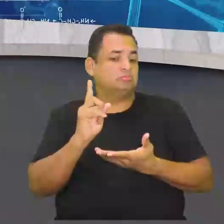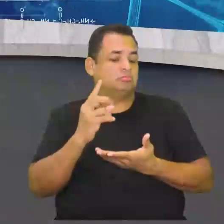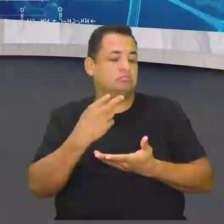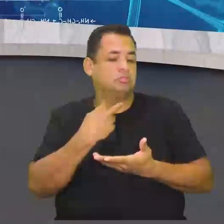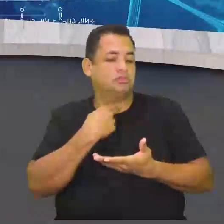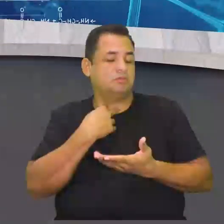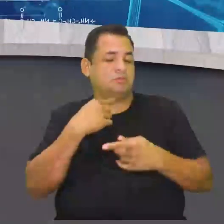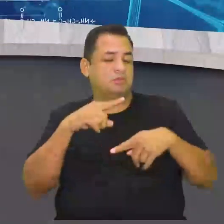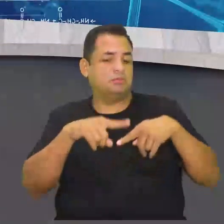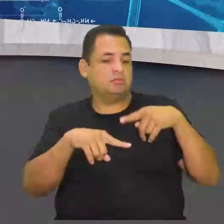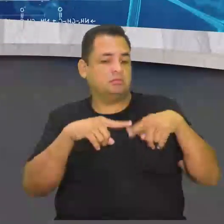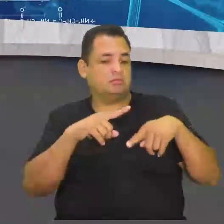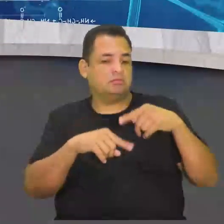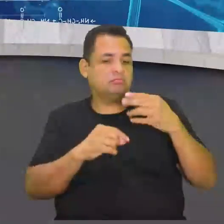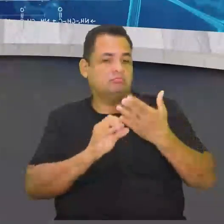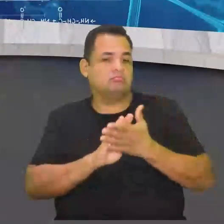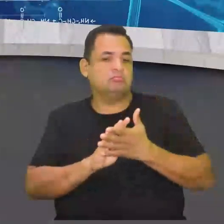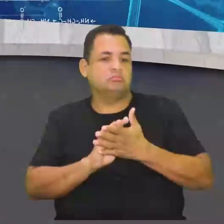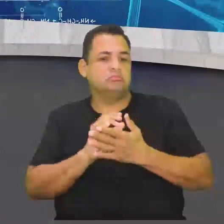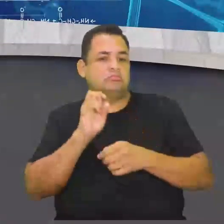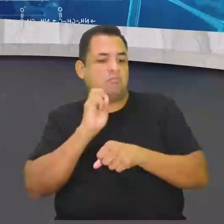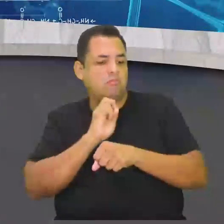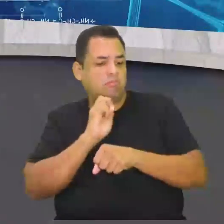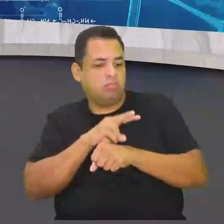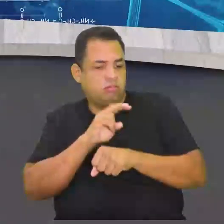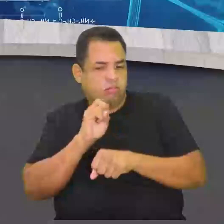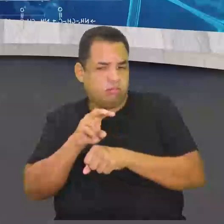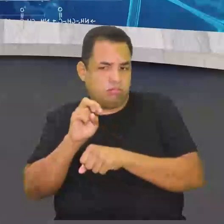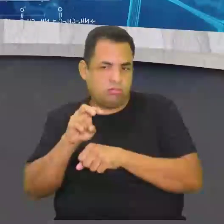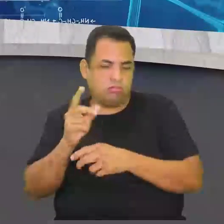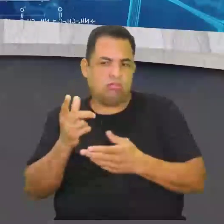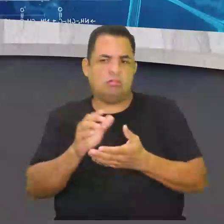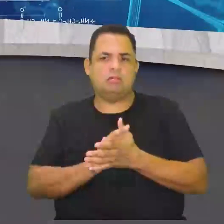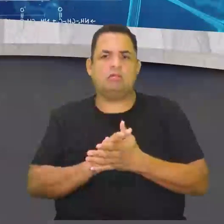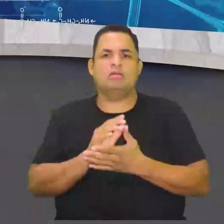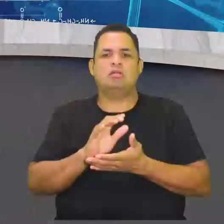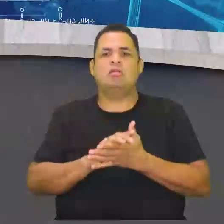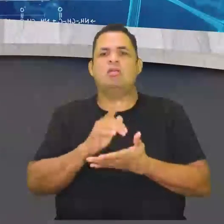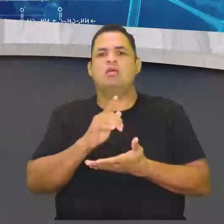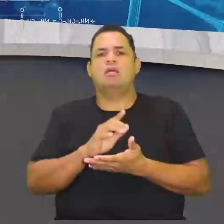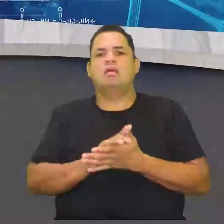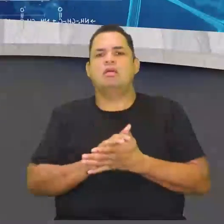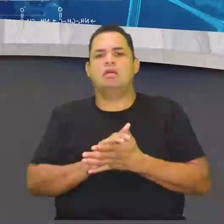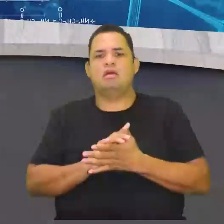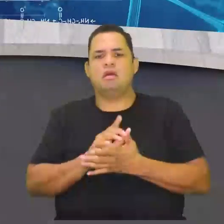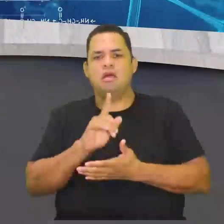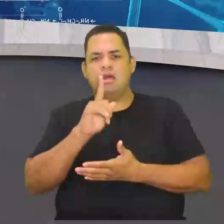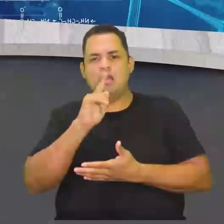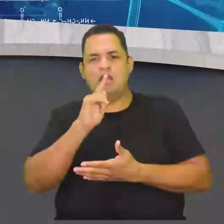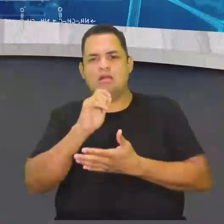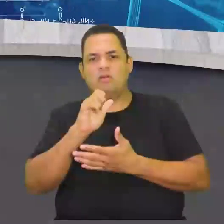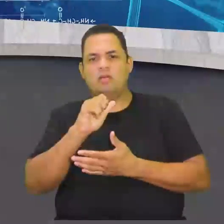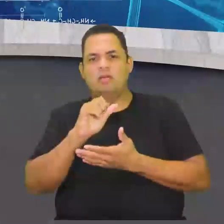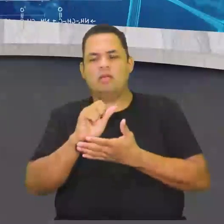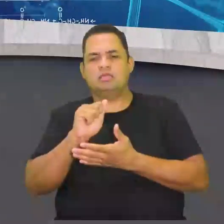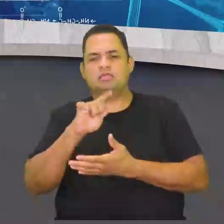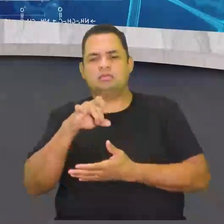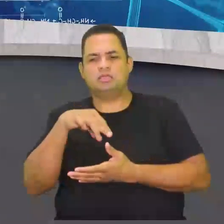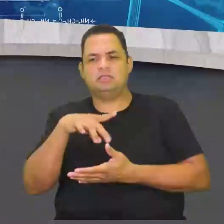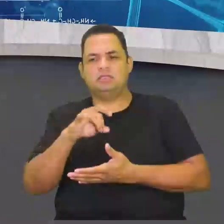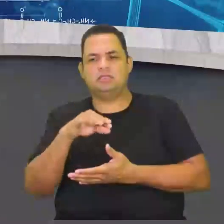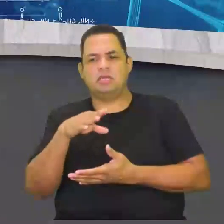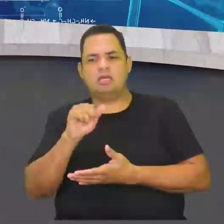como, por exemplo, agrotóxicos ou ainda água sanitária, produtos desse tipo, a gente